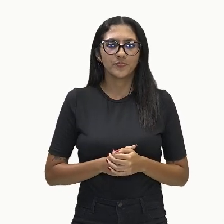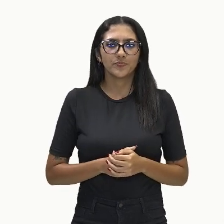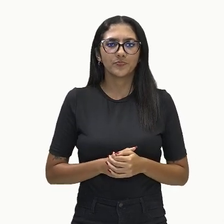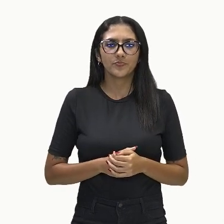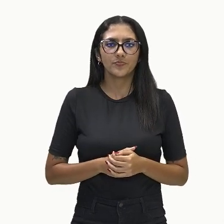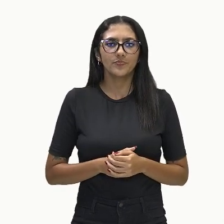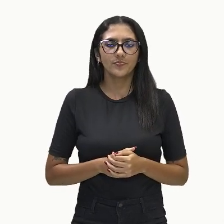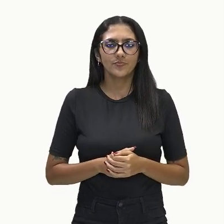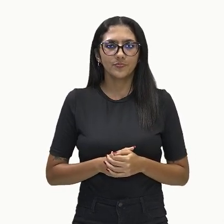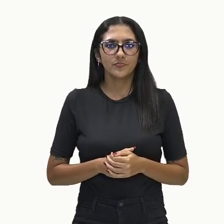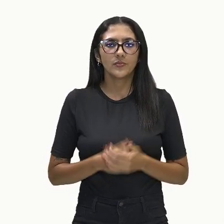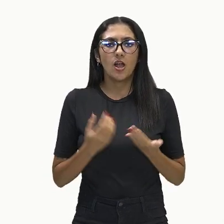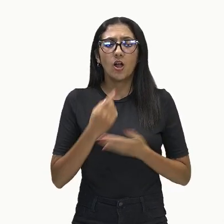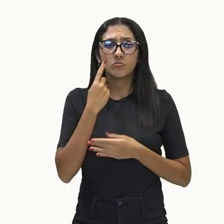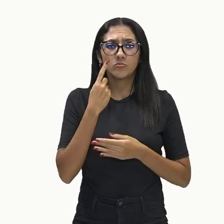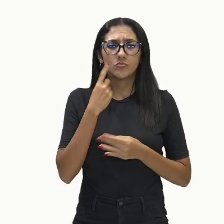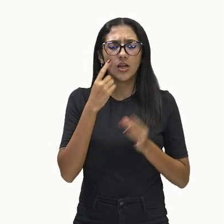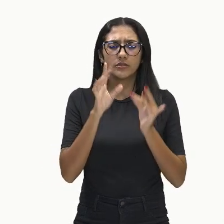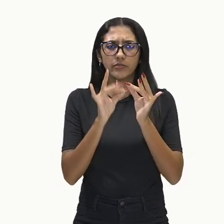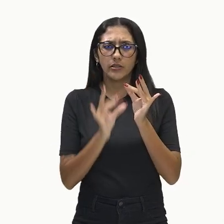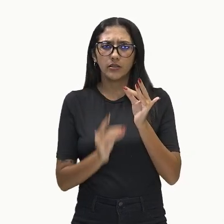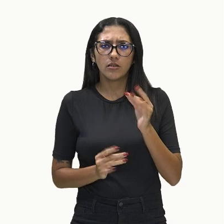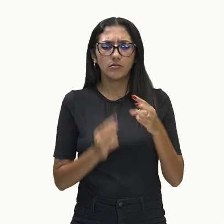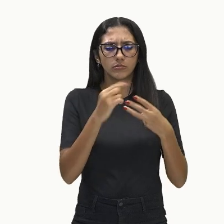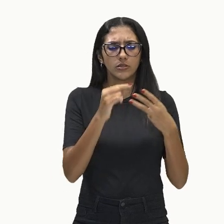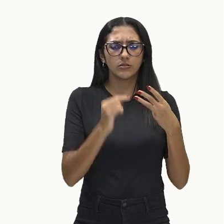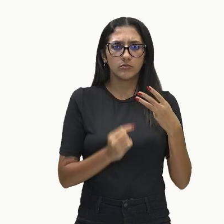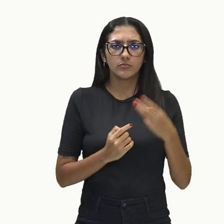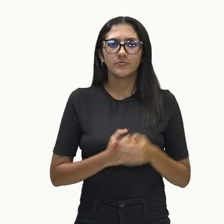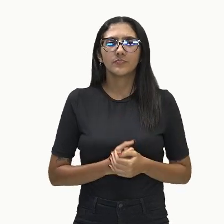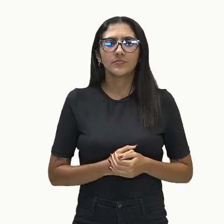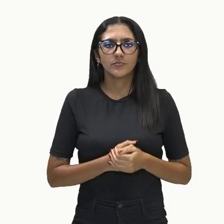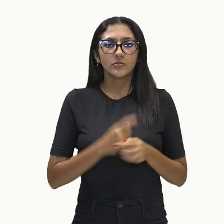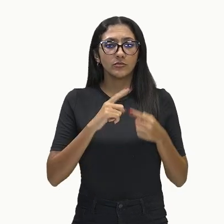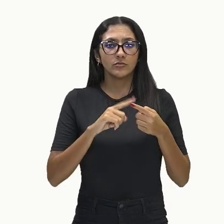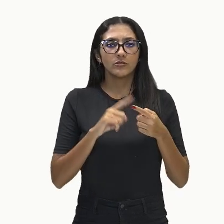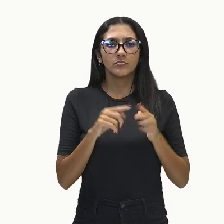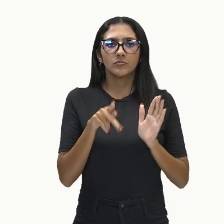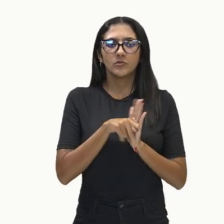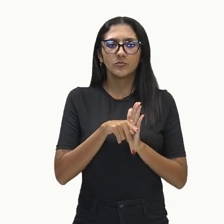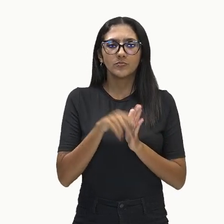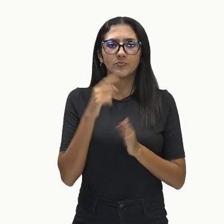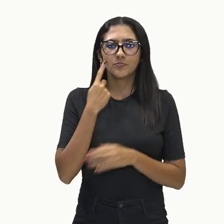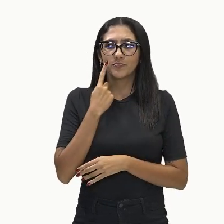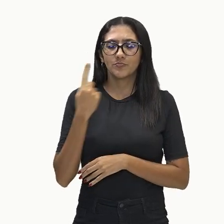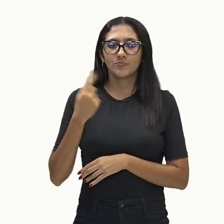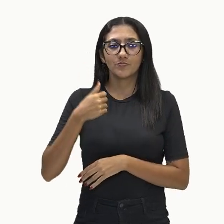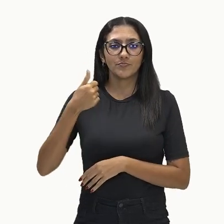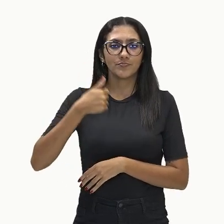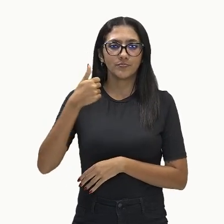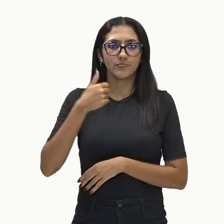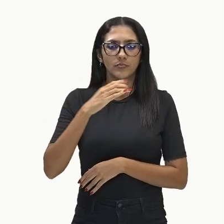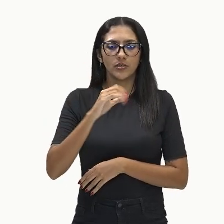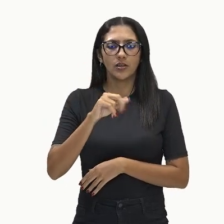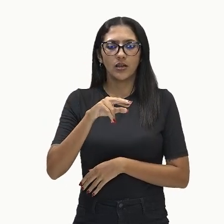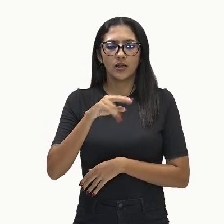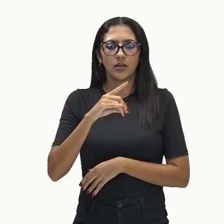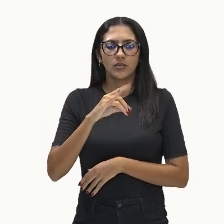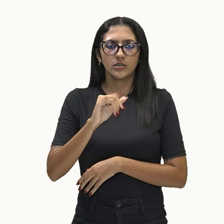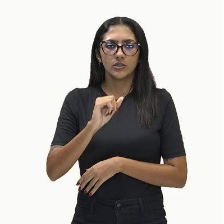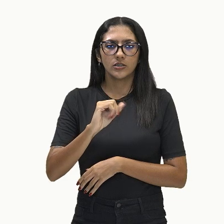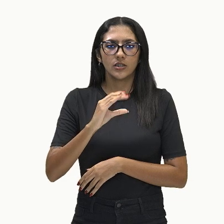observar cada um deles. O músculo estriado cardíaco é aquele que